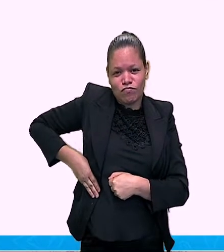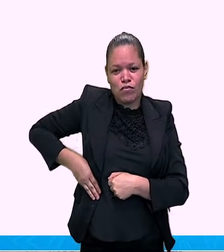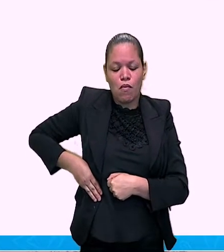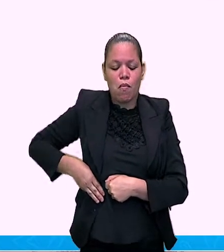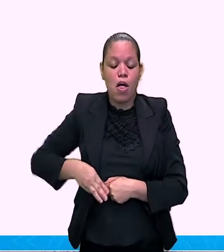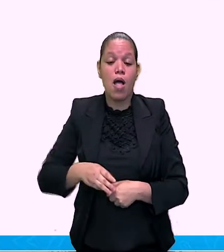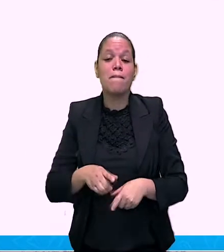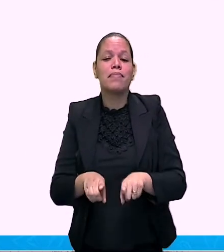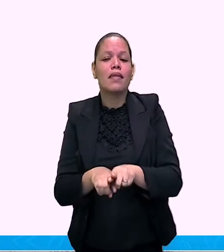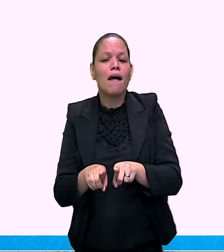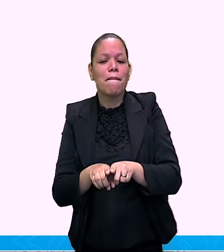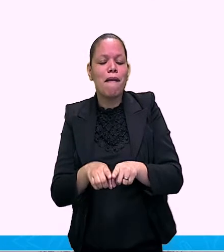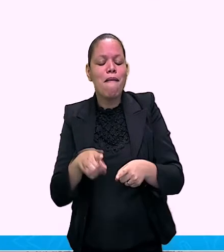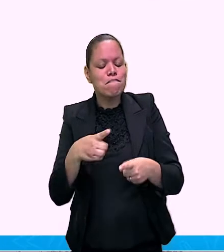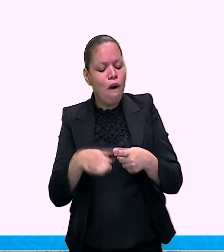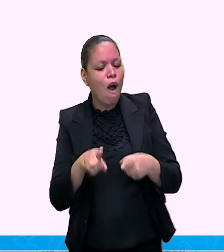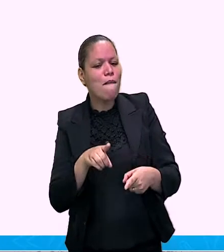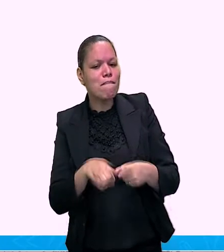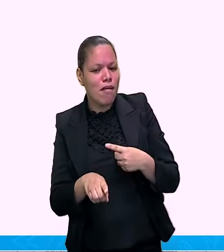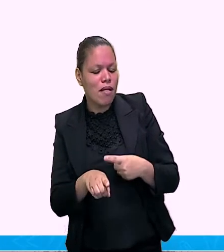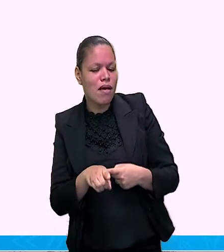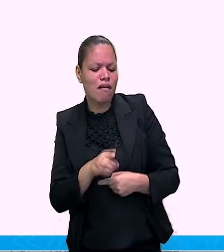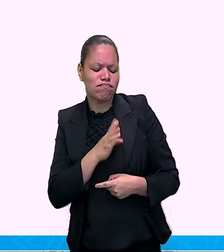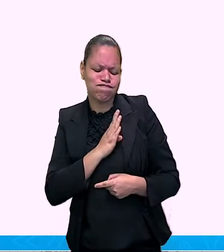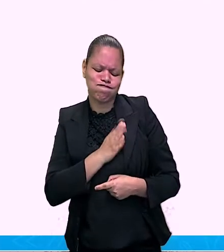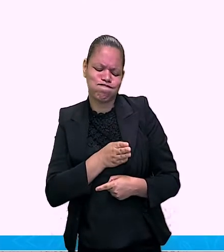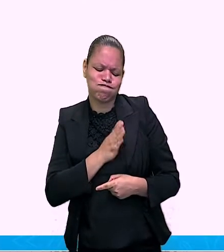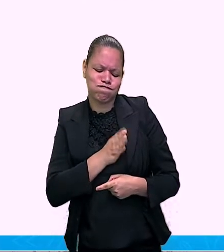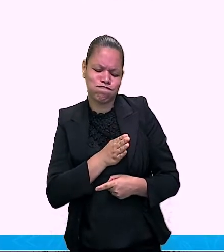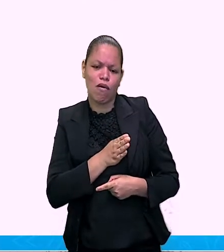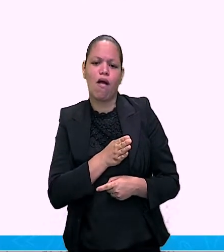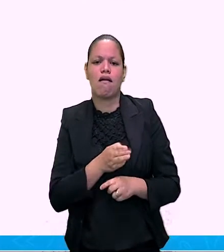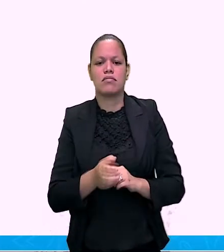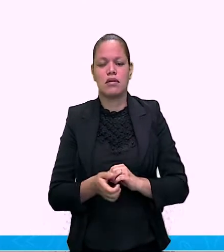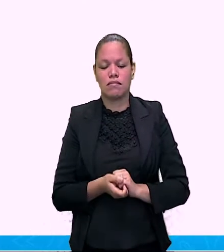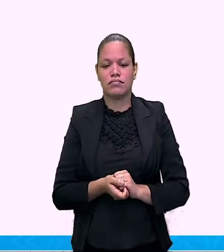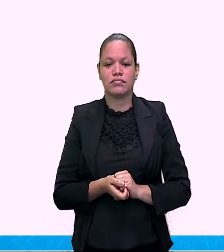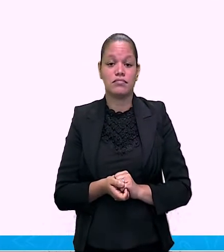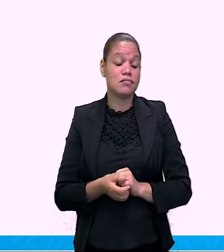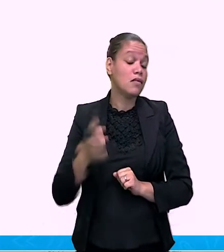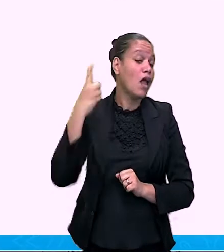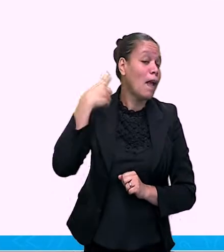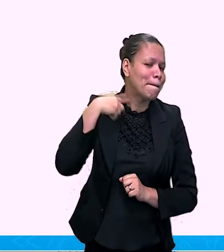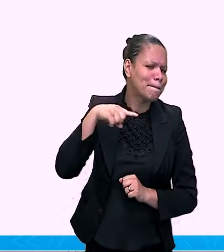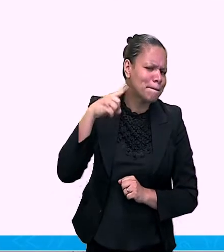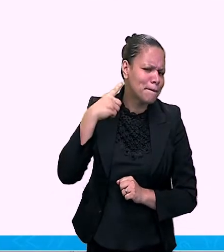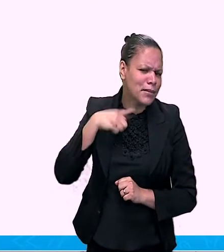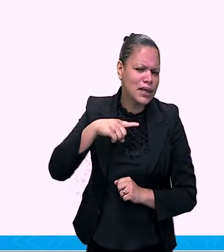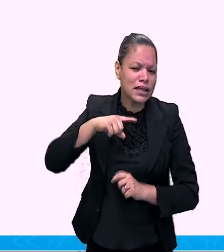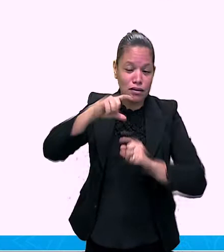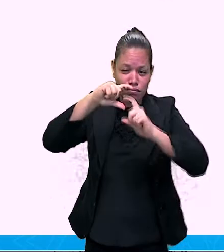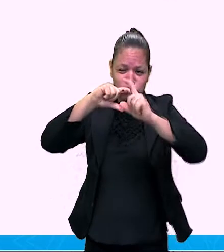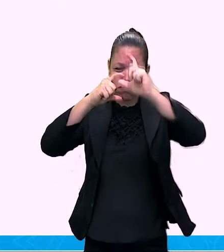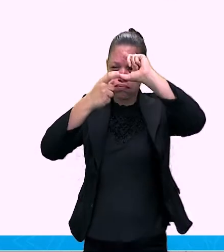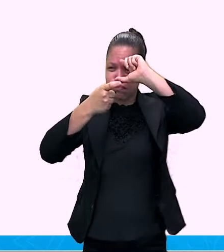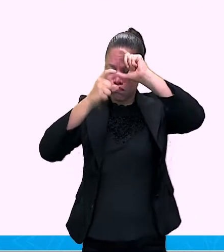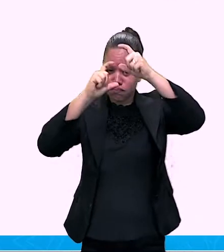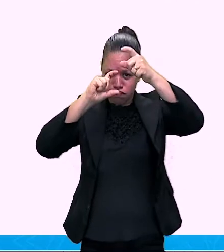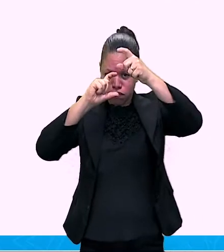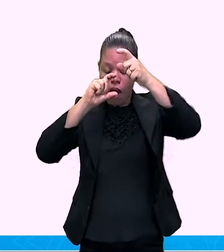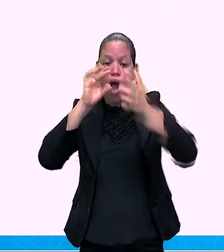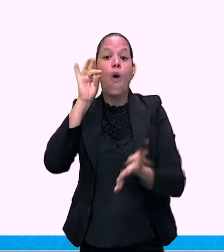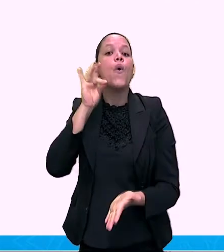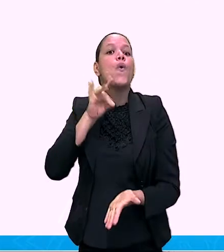aguda. Em Minas, a síndrome foi confirmada em crianças de 0 a 14